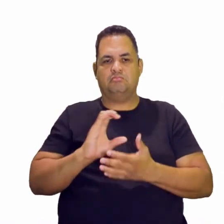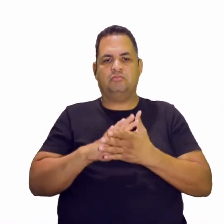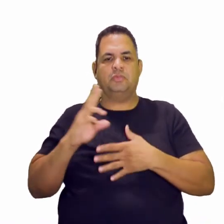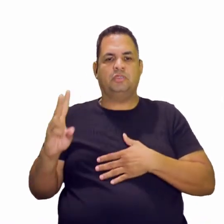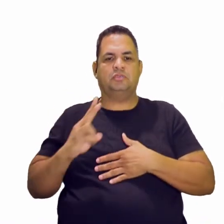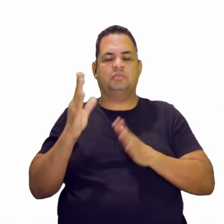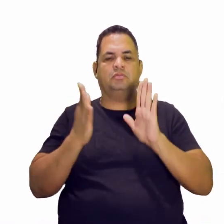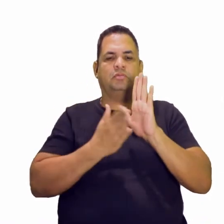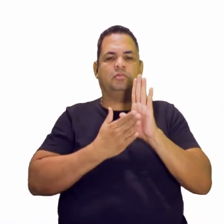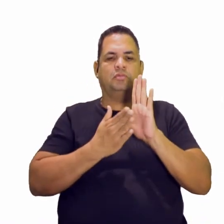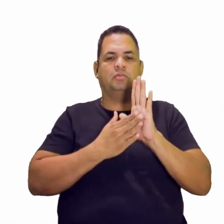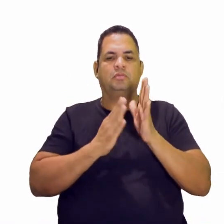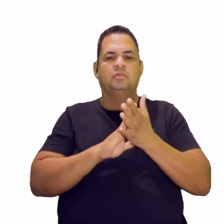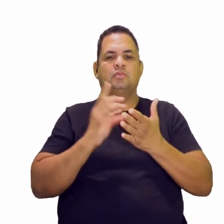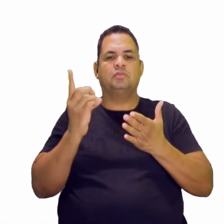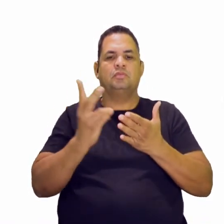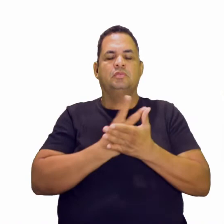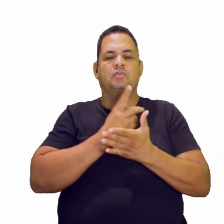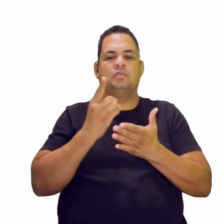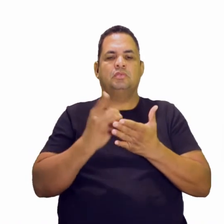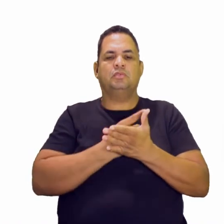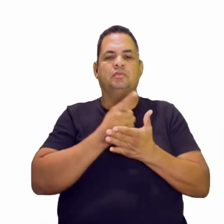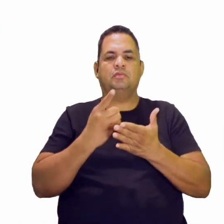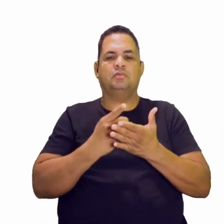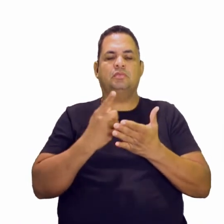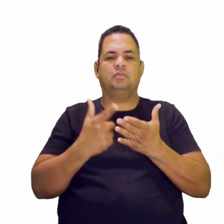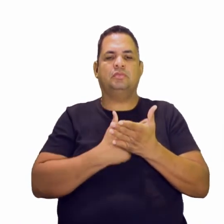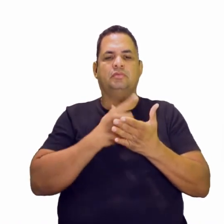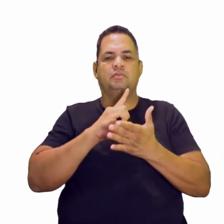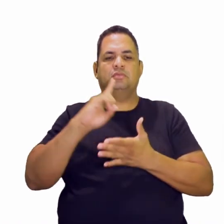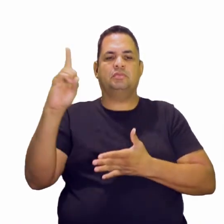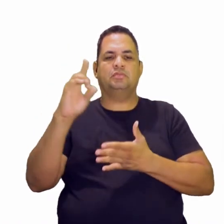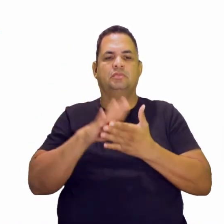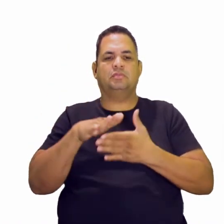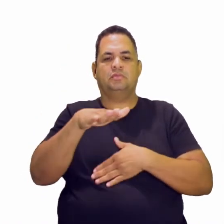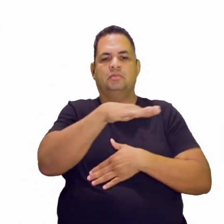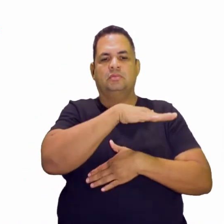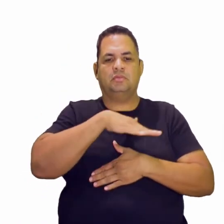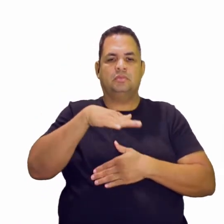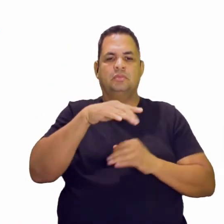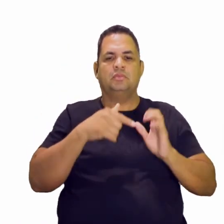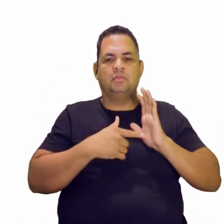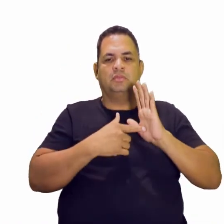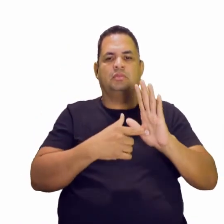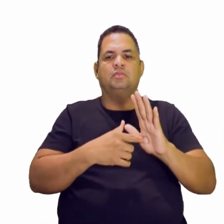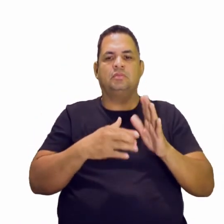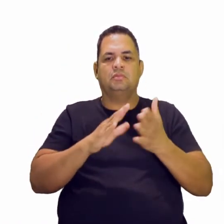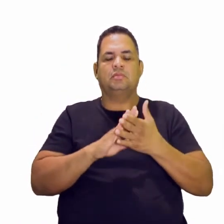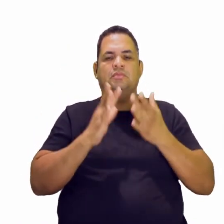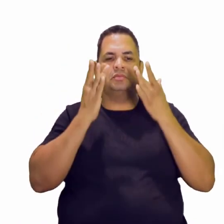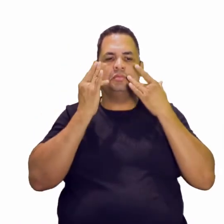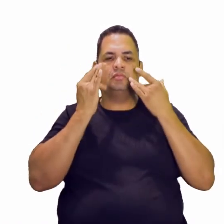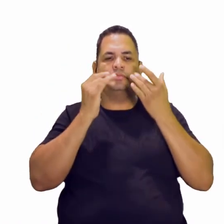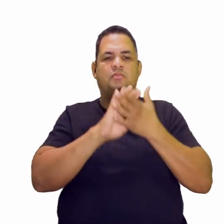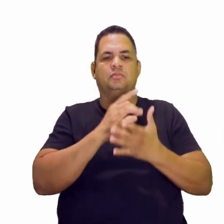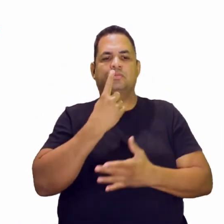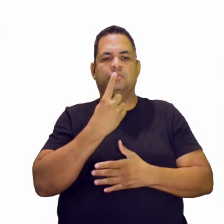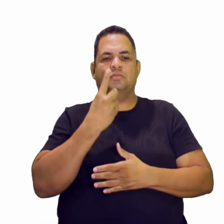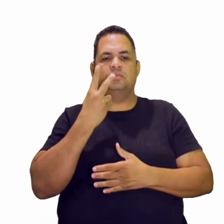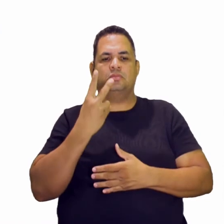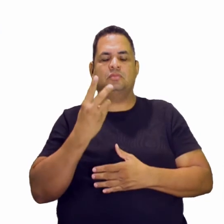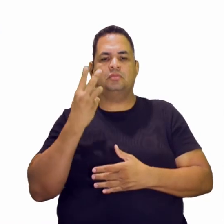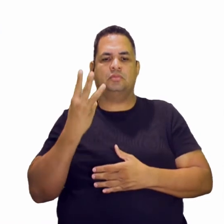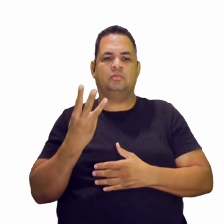bíblico. Os locais de apresentação eram somente no espaço do teatro. Então, está correto, letra A, 1,